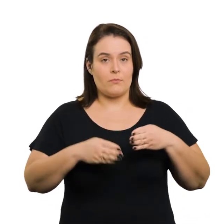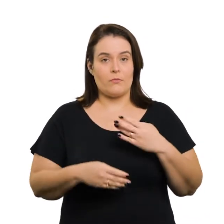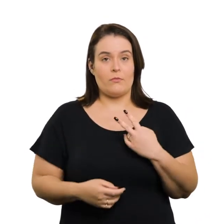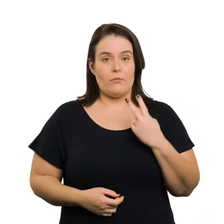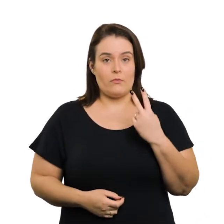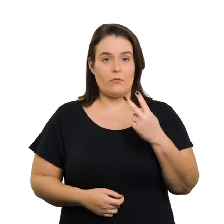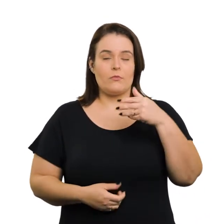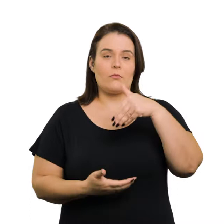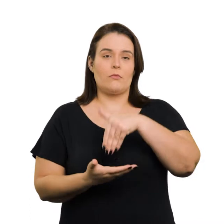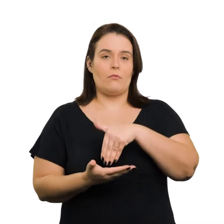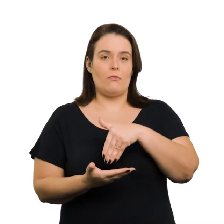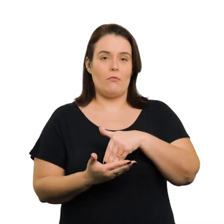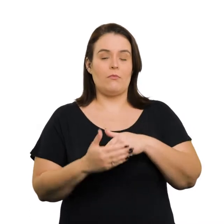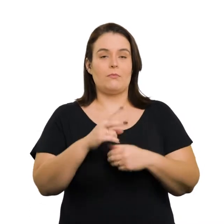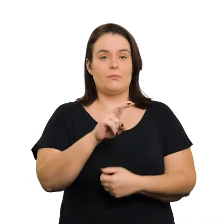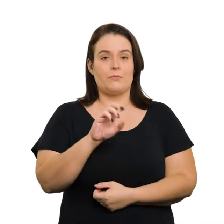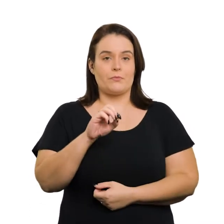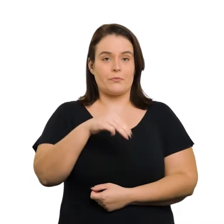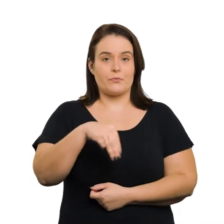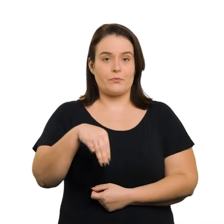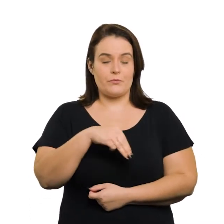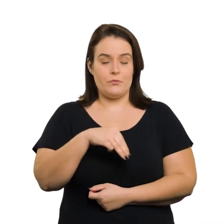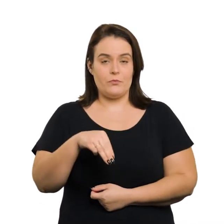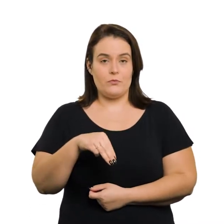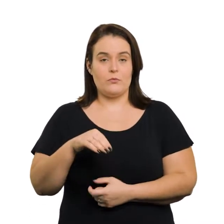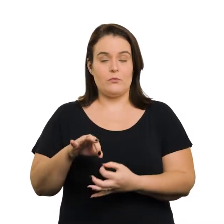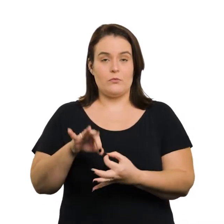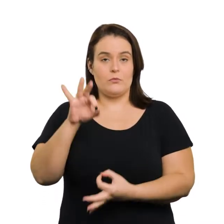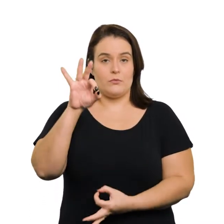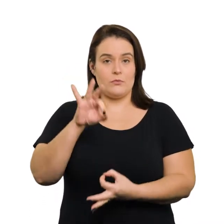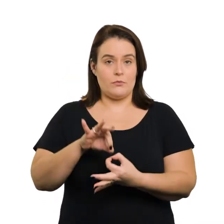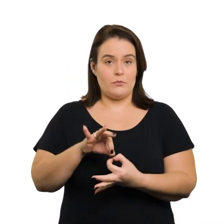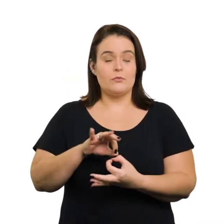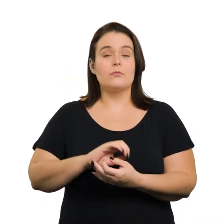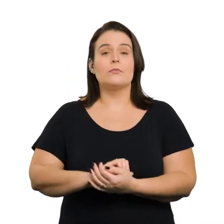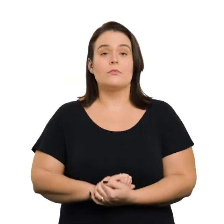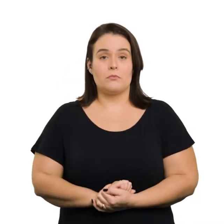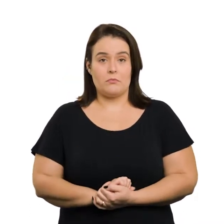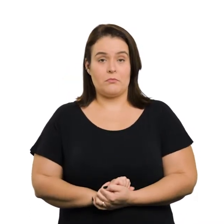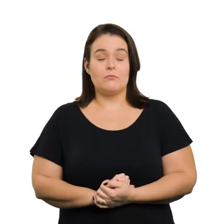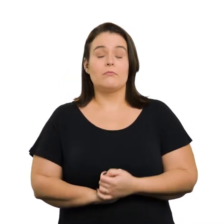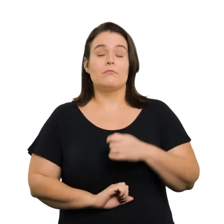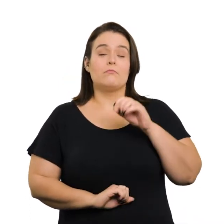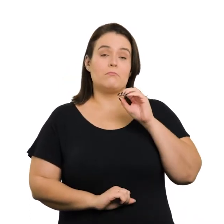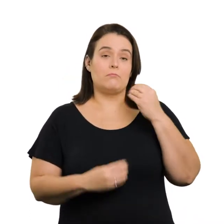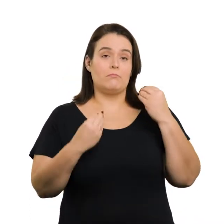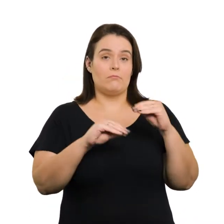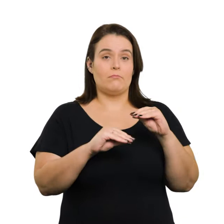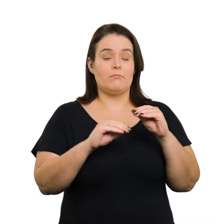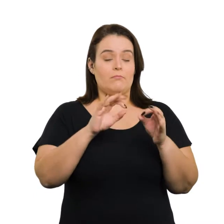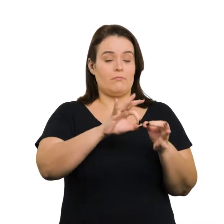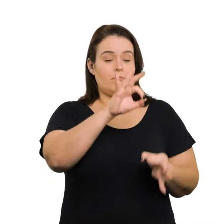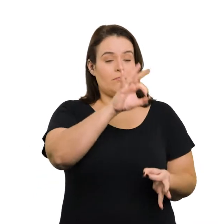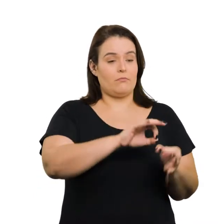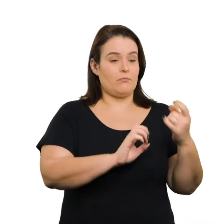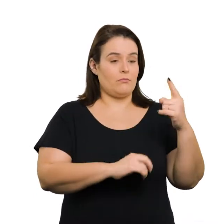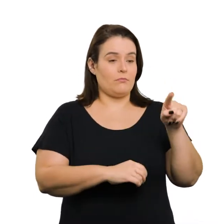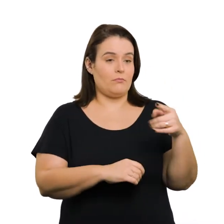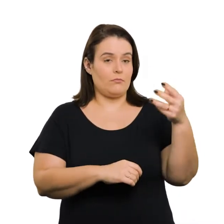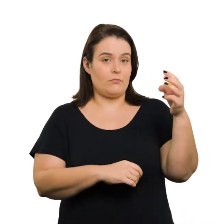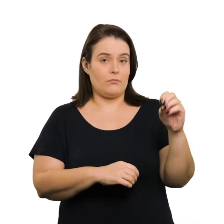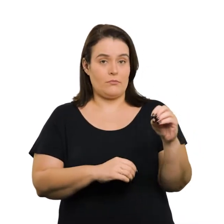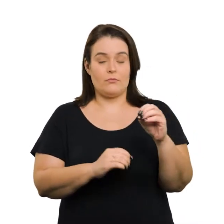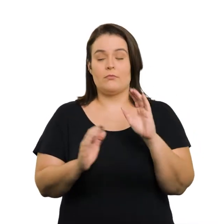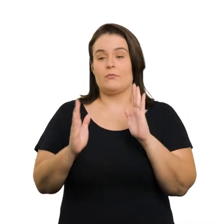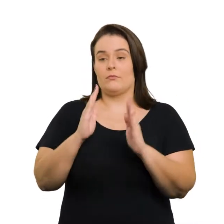faixas contínuas com no mínimo 50 milímetros de altura, uma a ser instalada entre 1,30 m